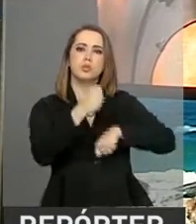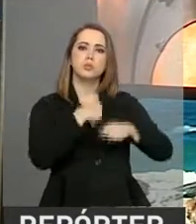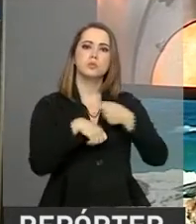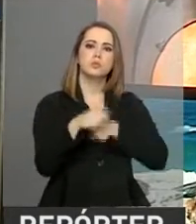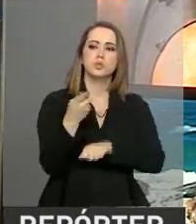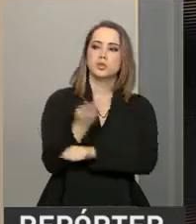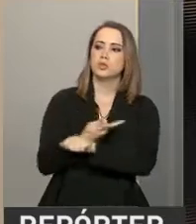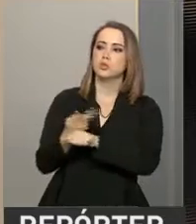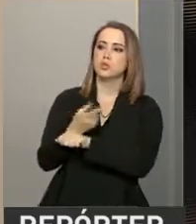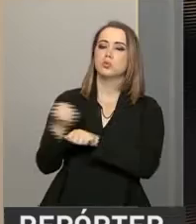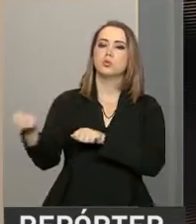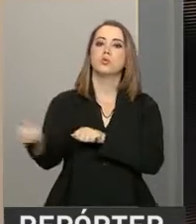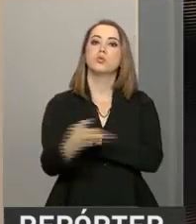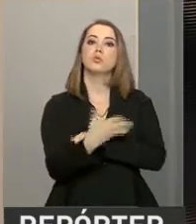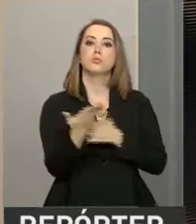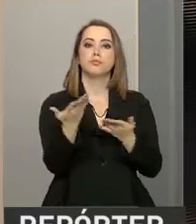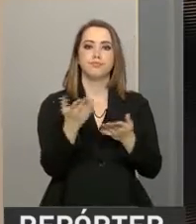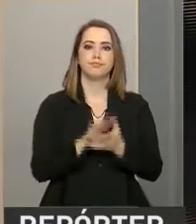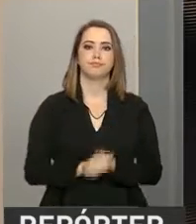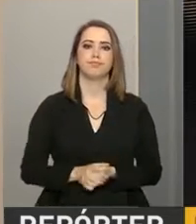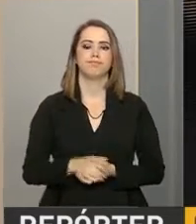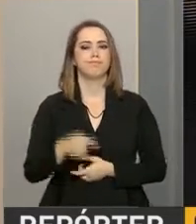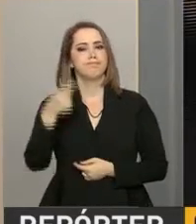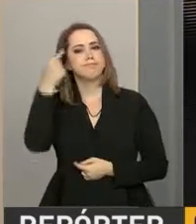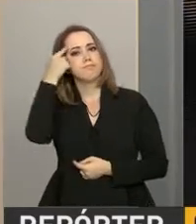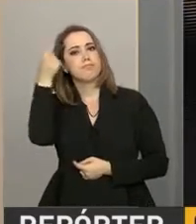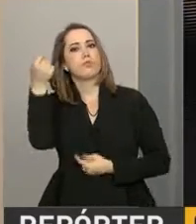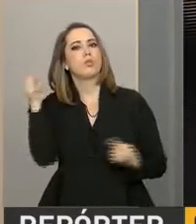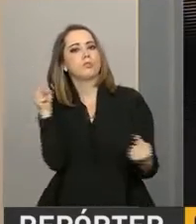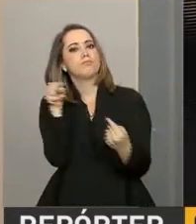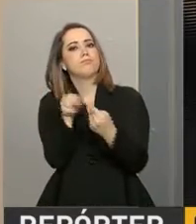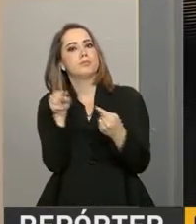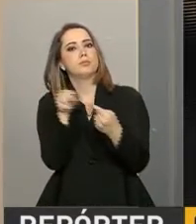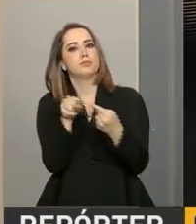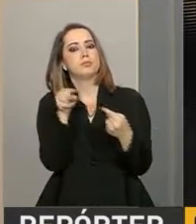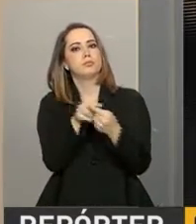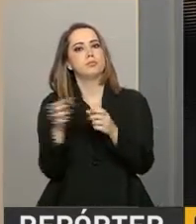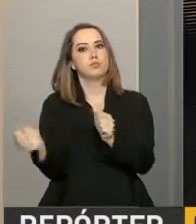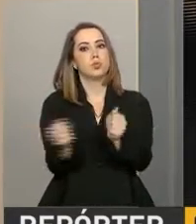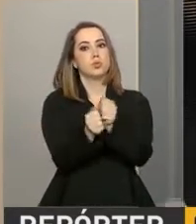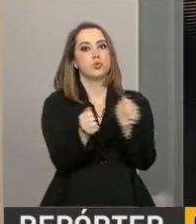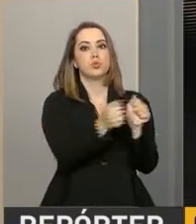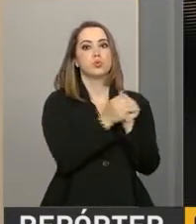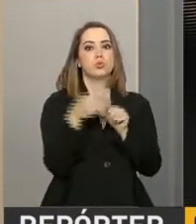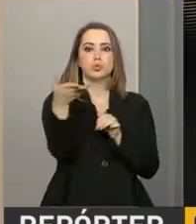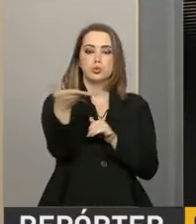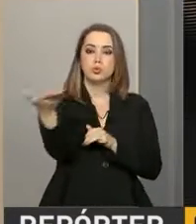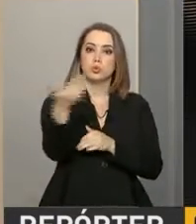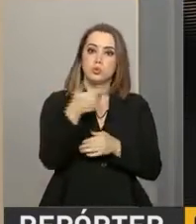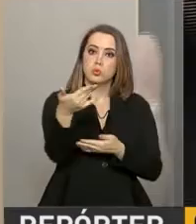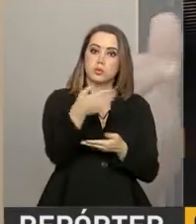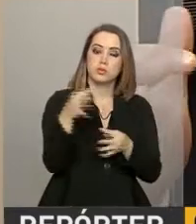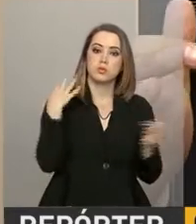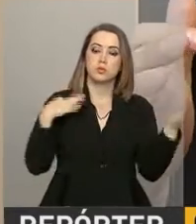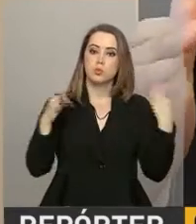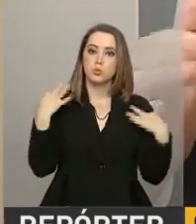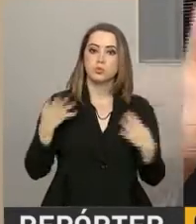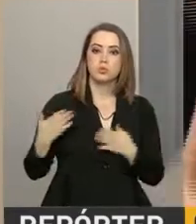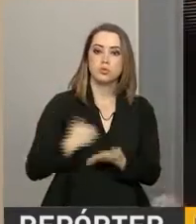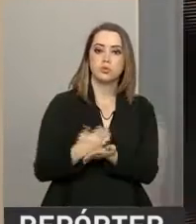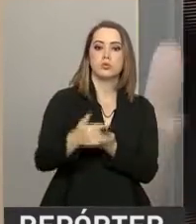novas oportunidades. A ideia é que todos nós agora trabalhemos em conjunto para que esse legado fique não só como